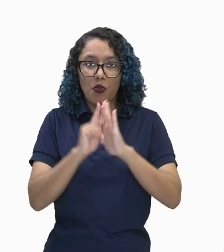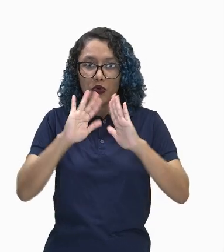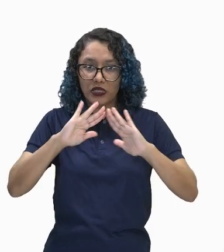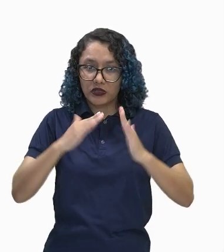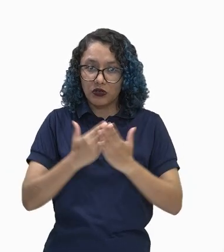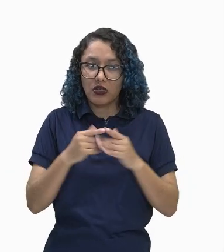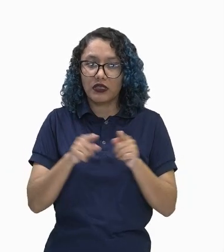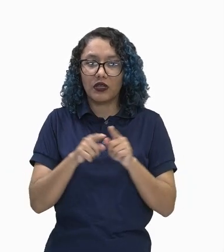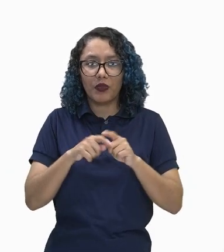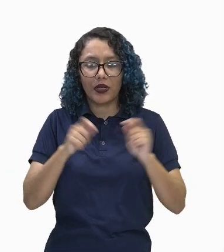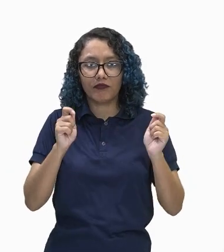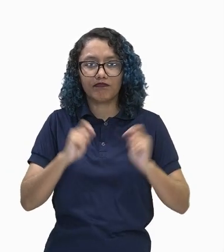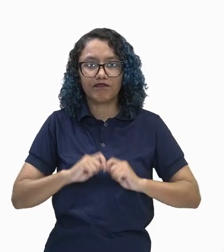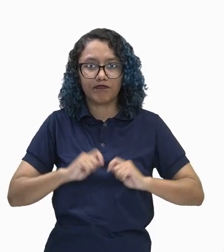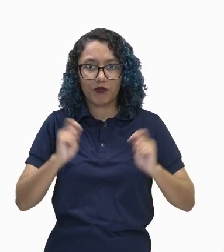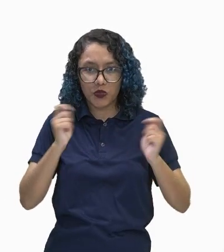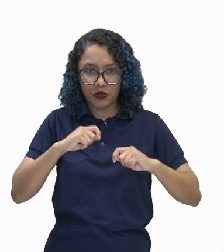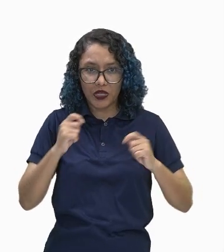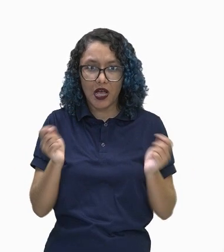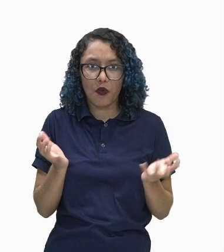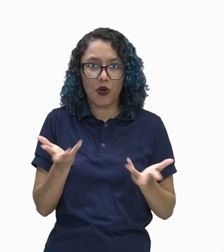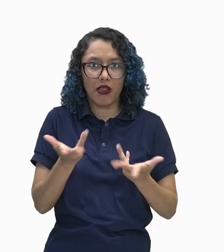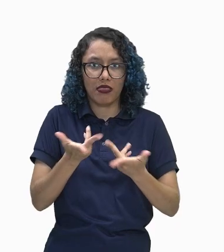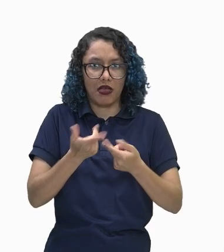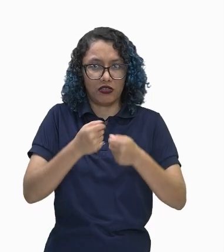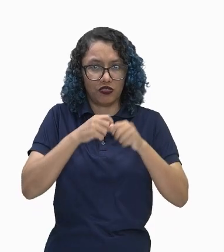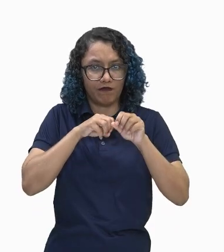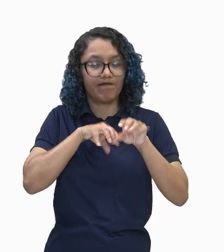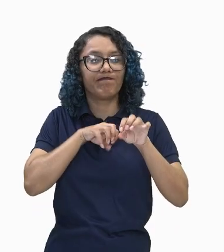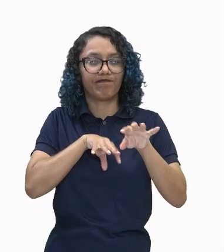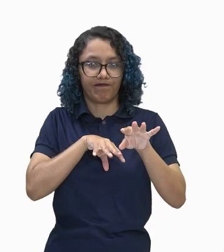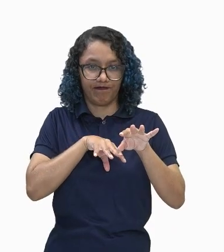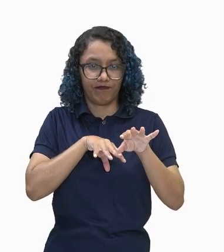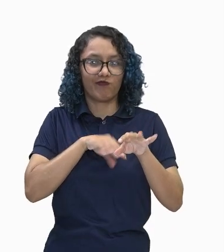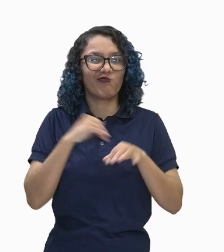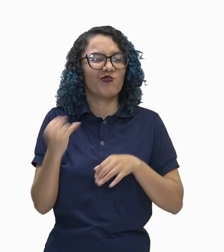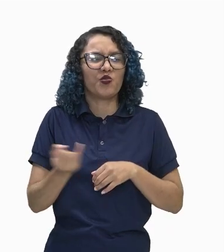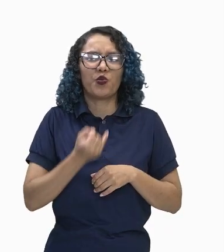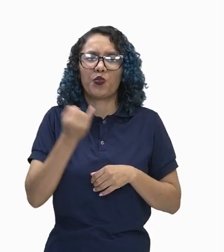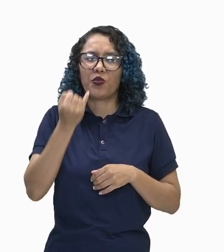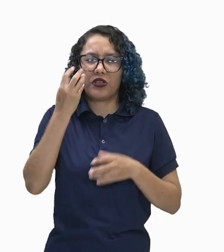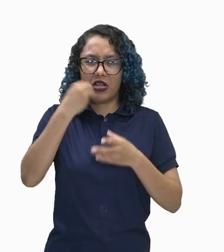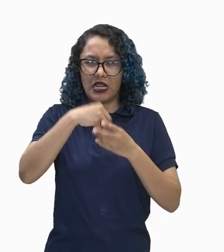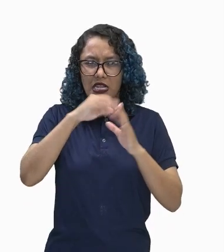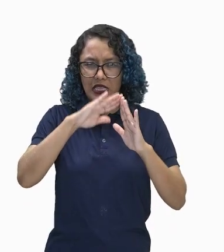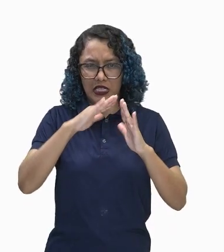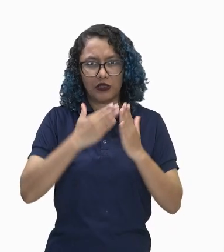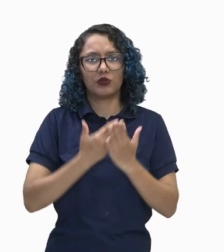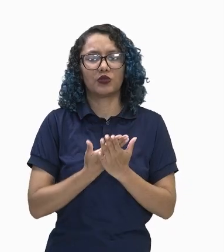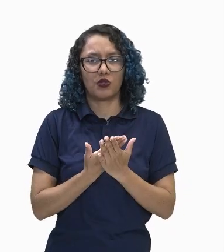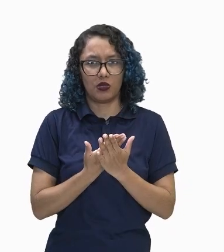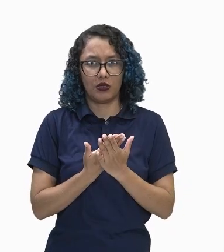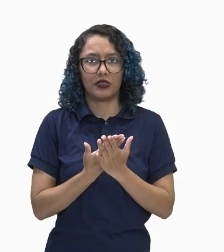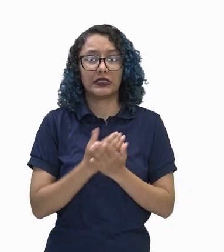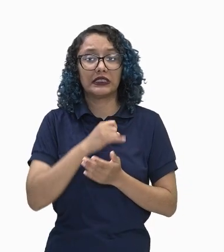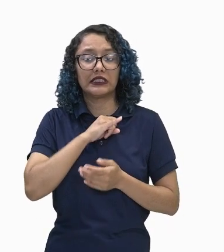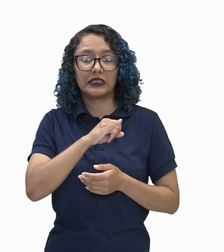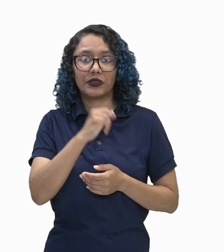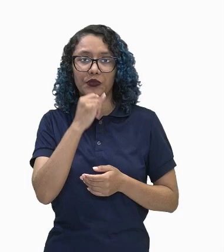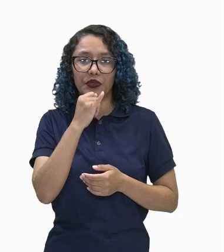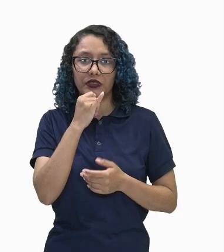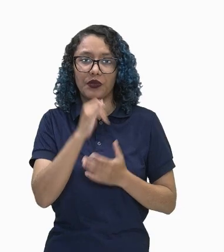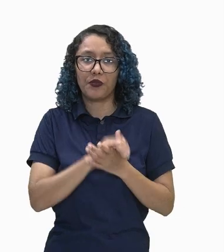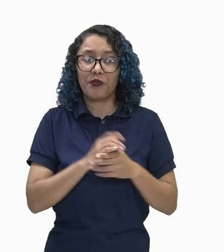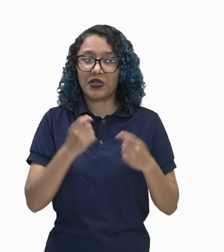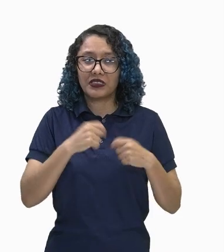do ensino, que isso é primordial, né? Uma escola se pensa prioritariamente em